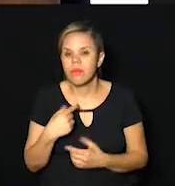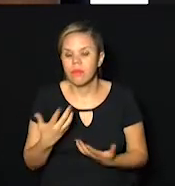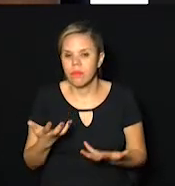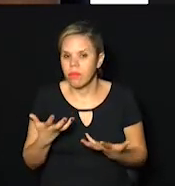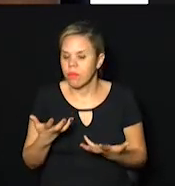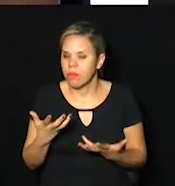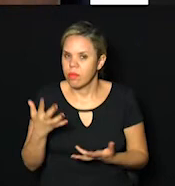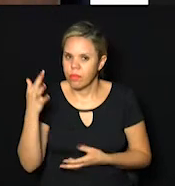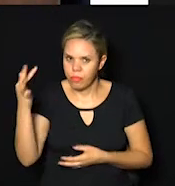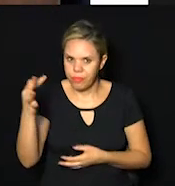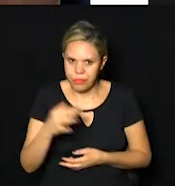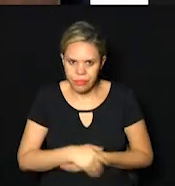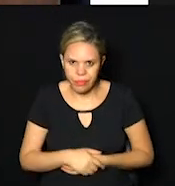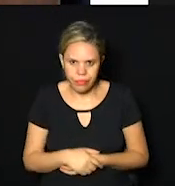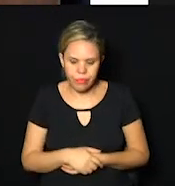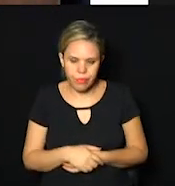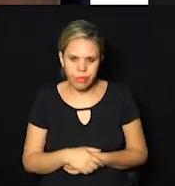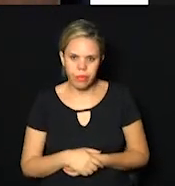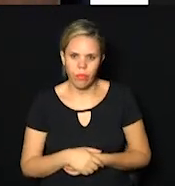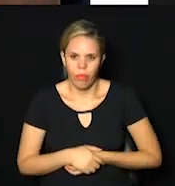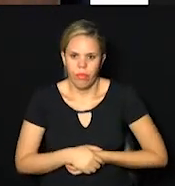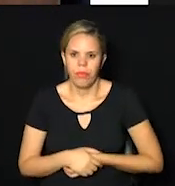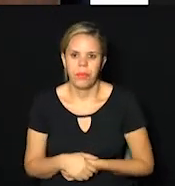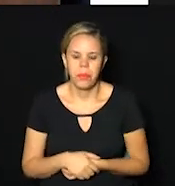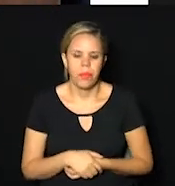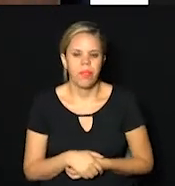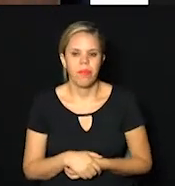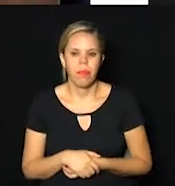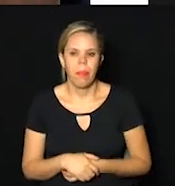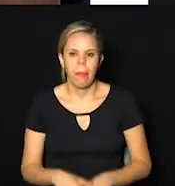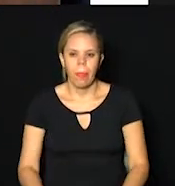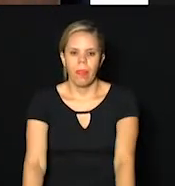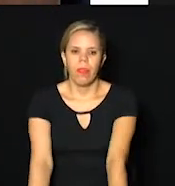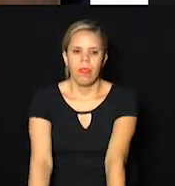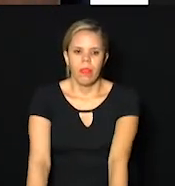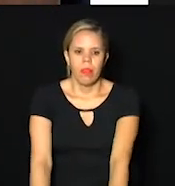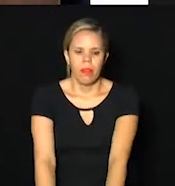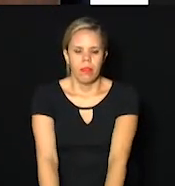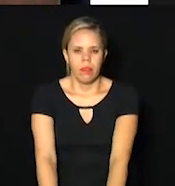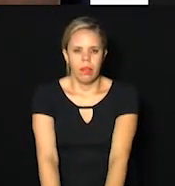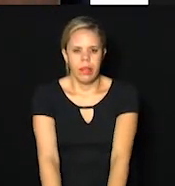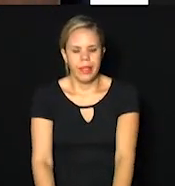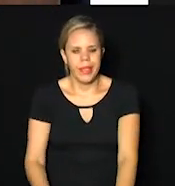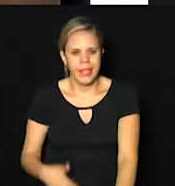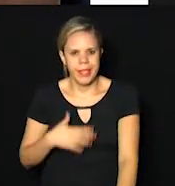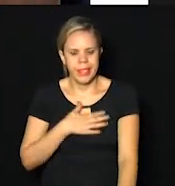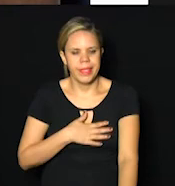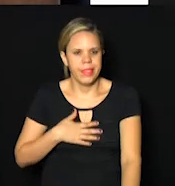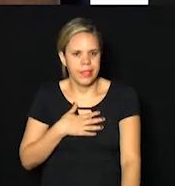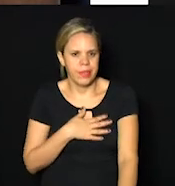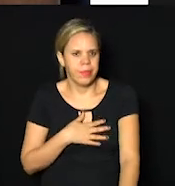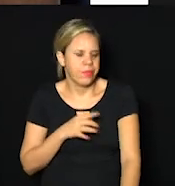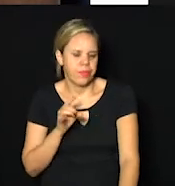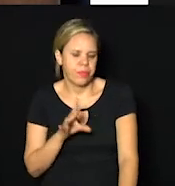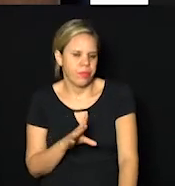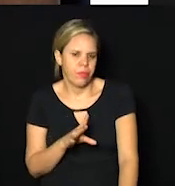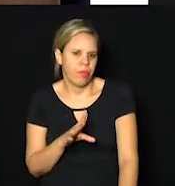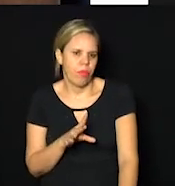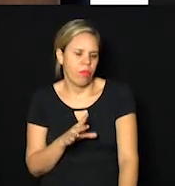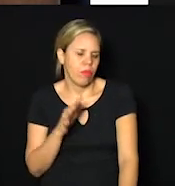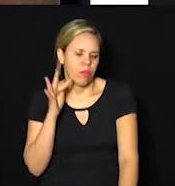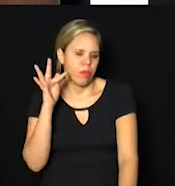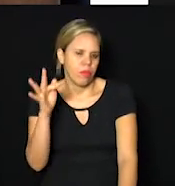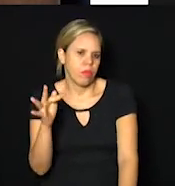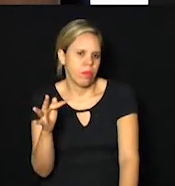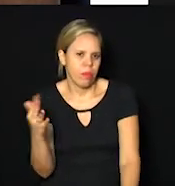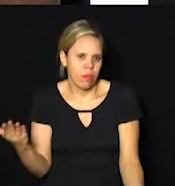para o futuro. Aquilo que a gente gostaria. E não é só, desejo não é só para o futuro, é para o